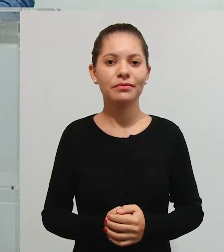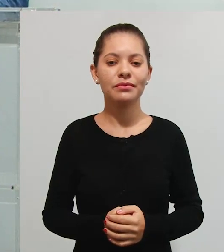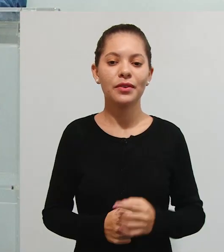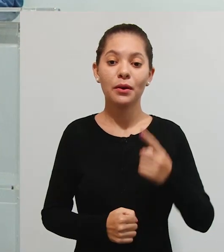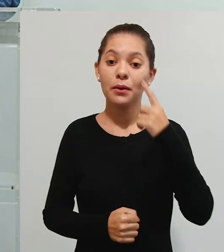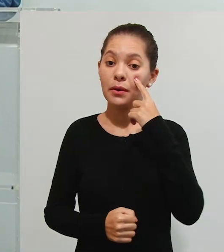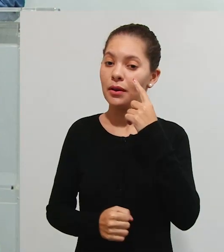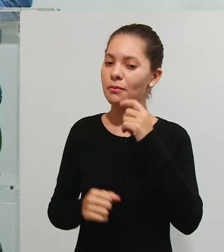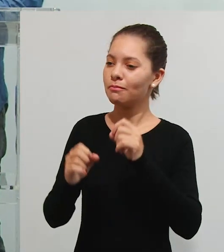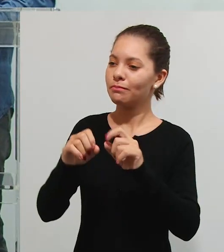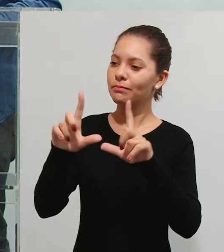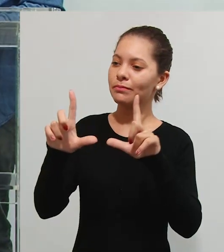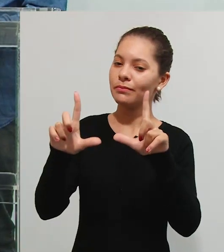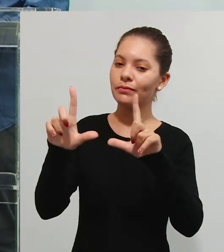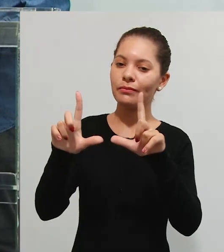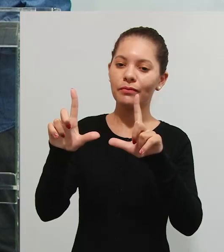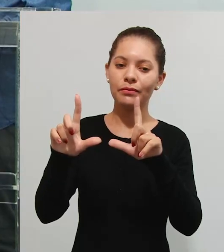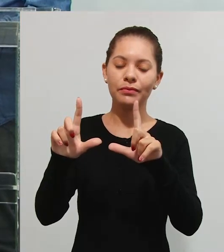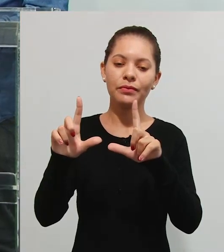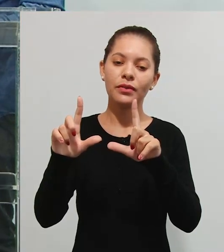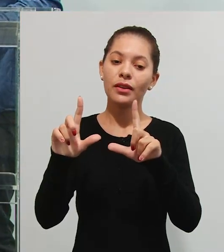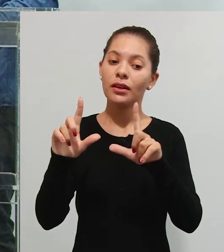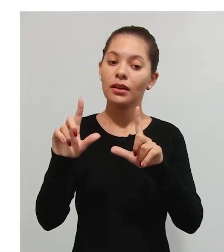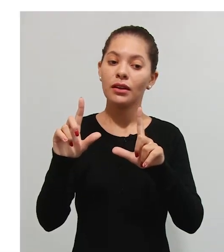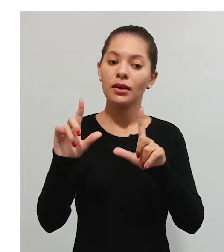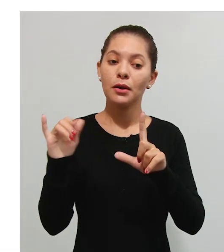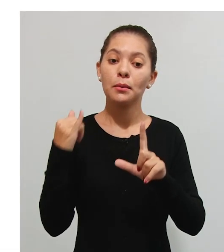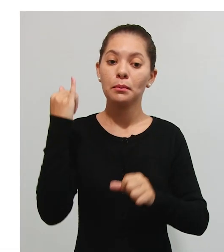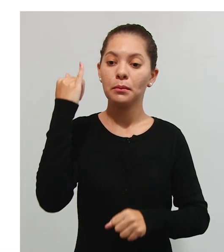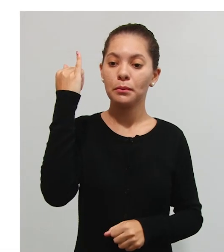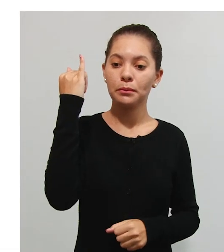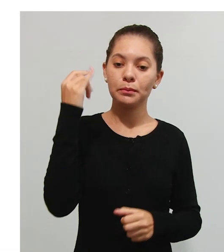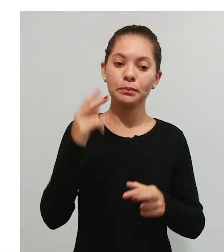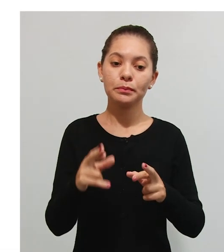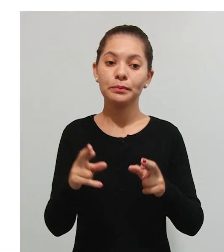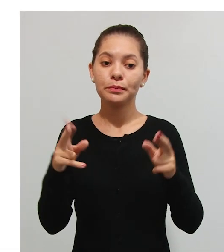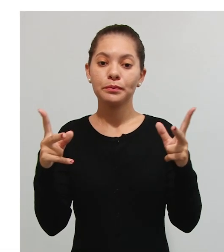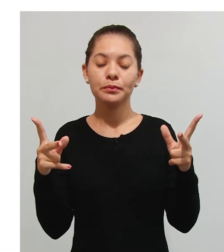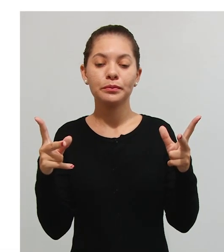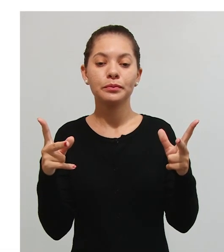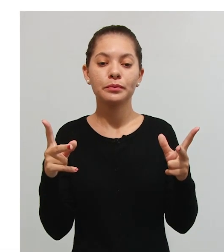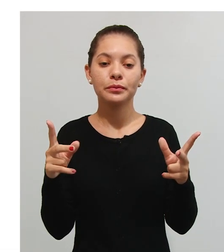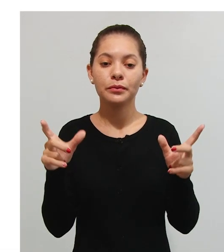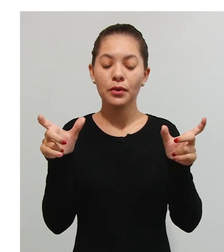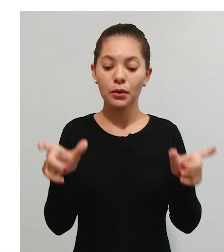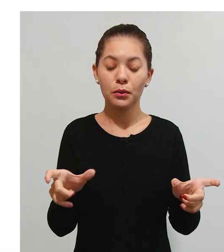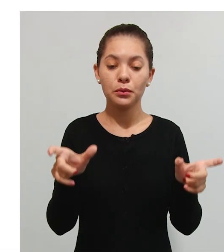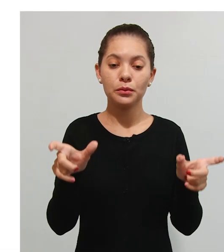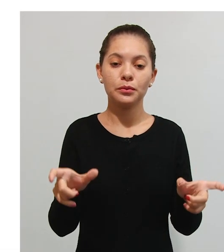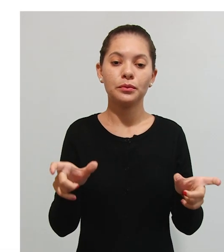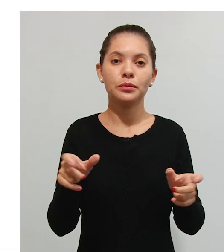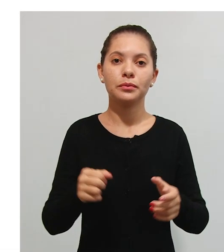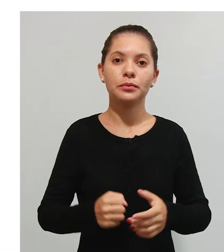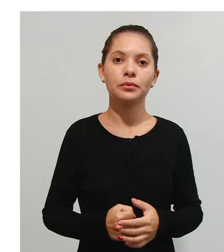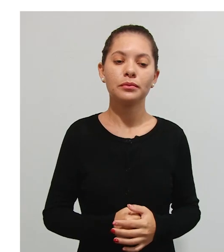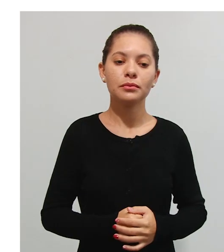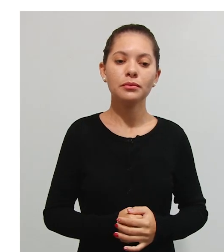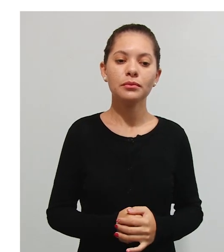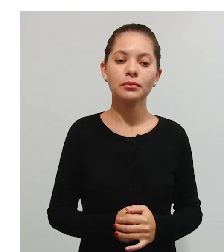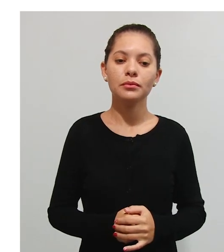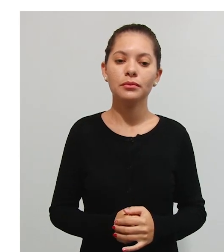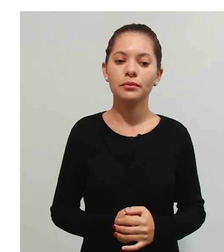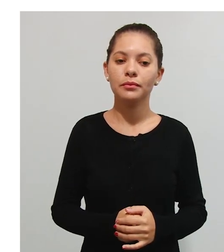ok? Olha só, mais informações aí a respeito da diferença entre o administrador e